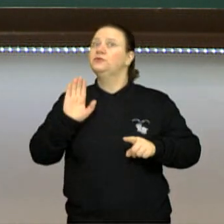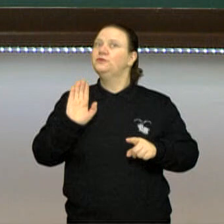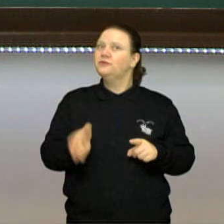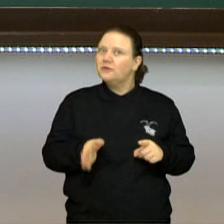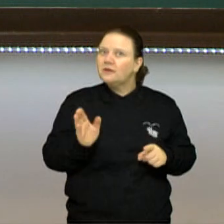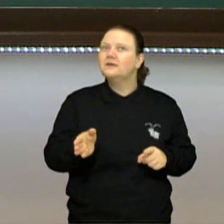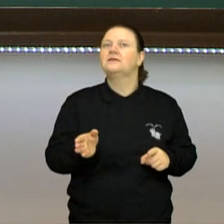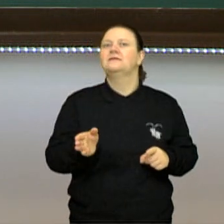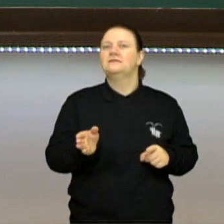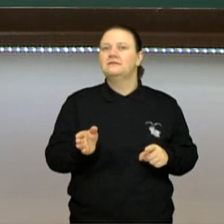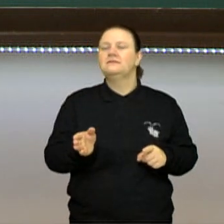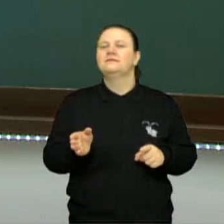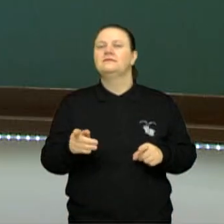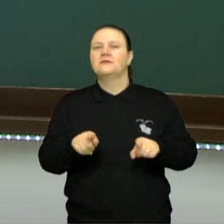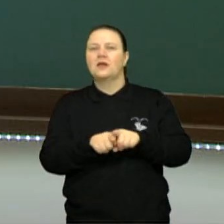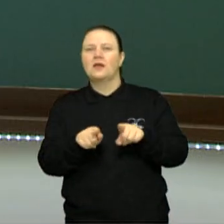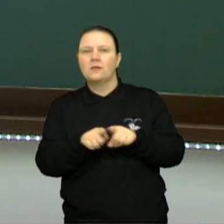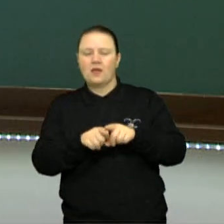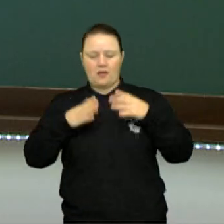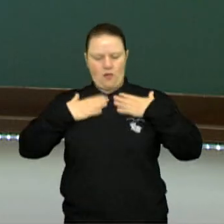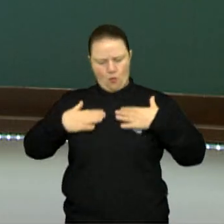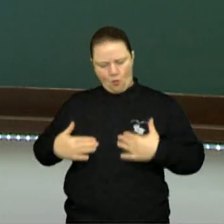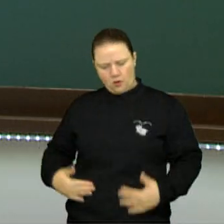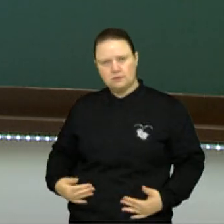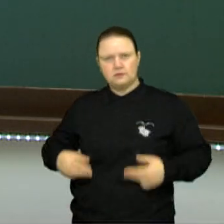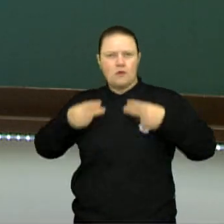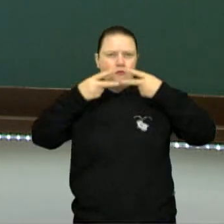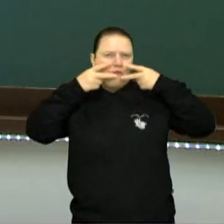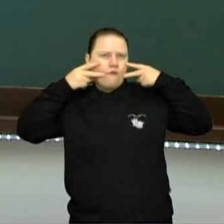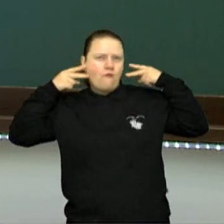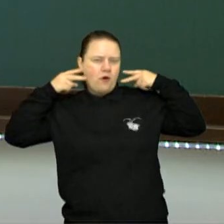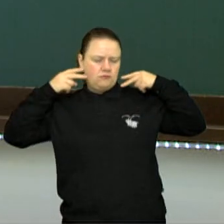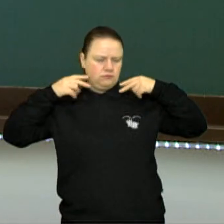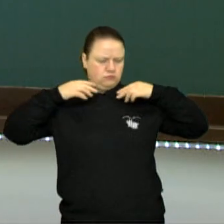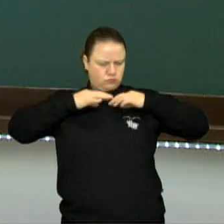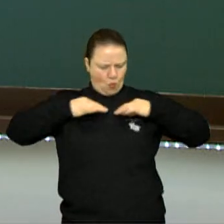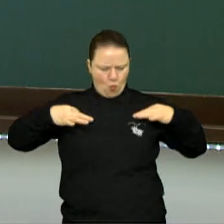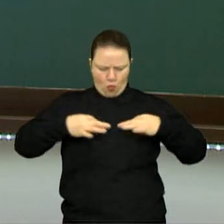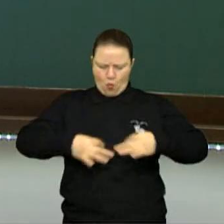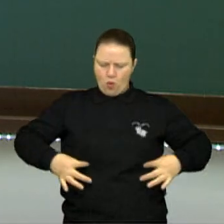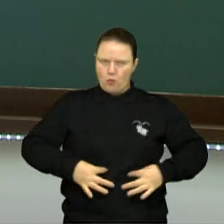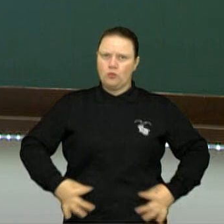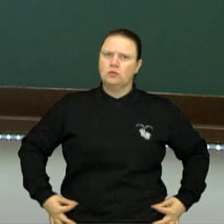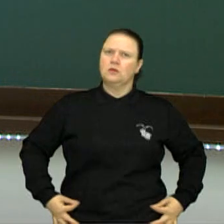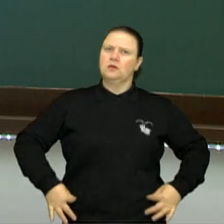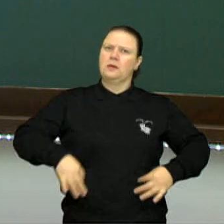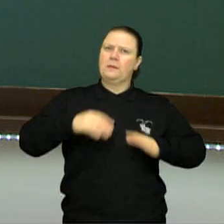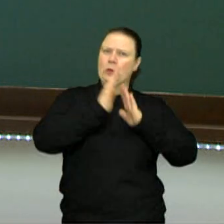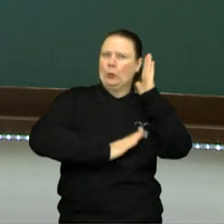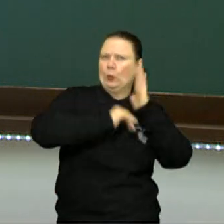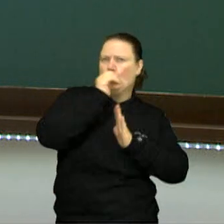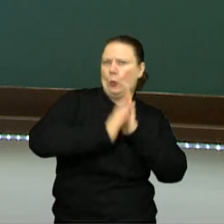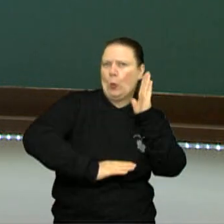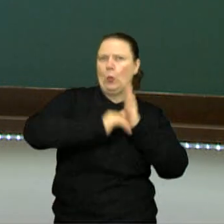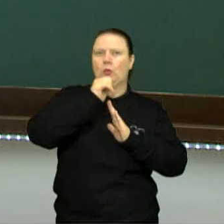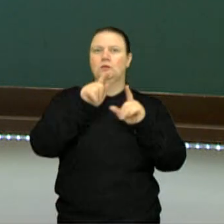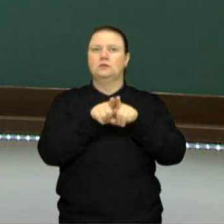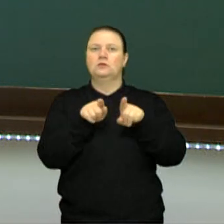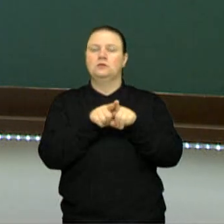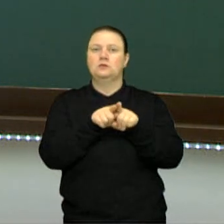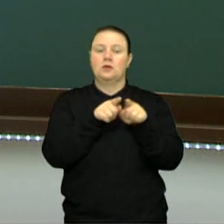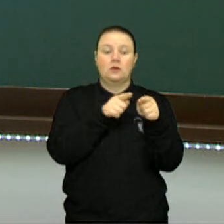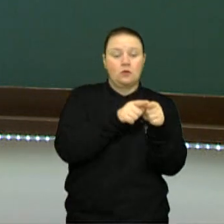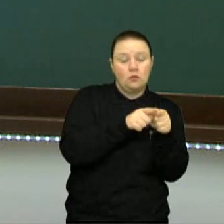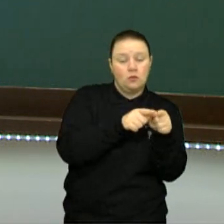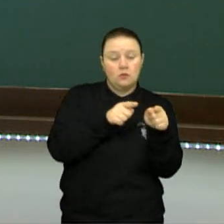Então, artesanatos, né, pinturas corporais, músicas, festividades, crenças, né, entre outras. Chama-se esse